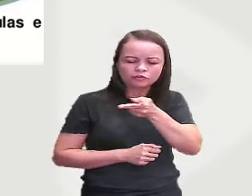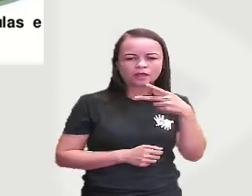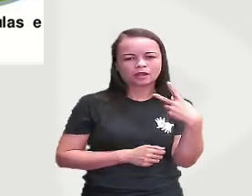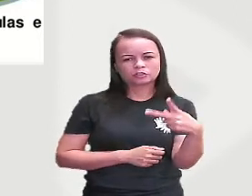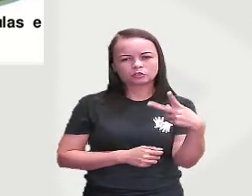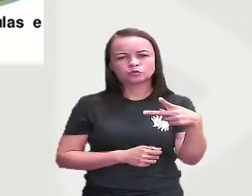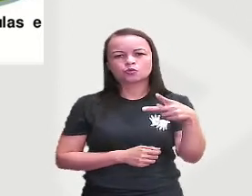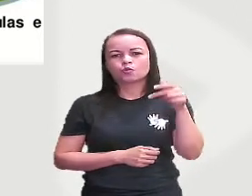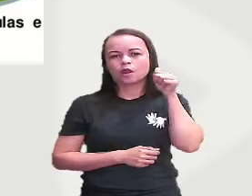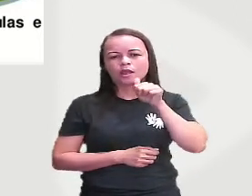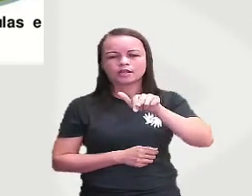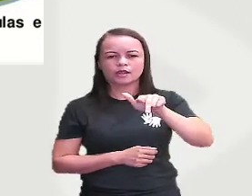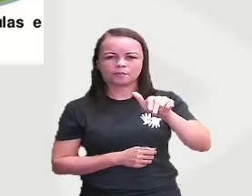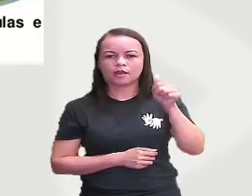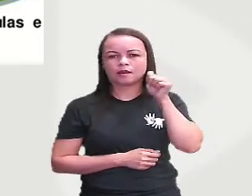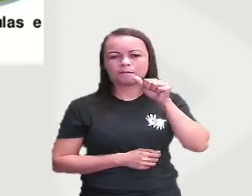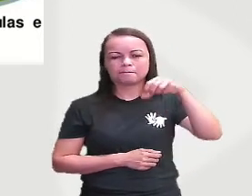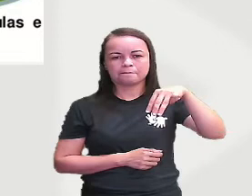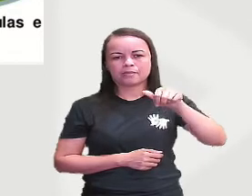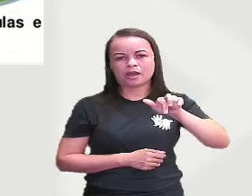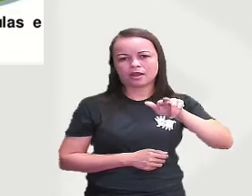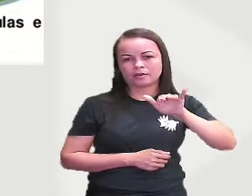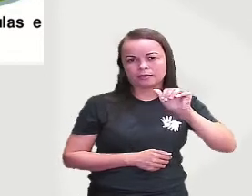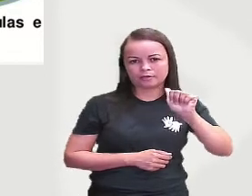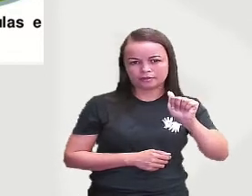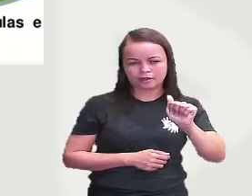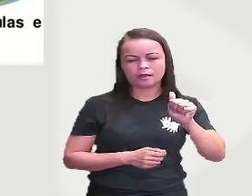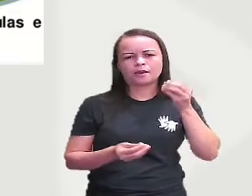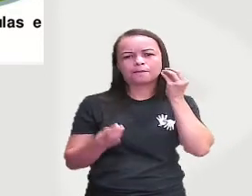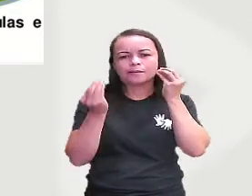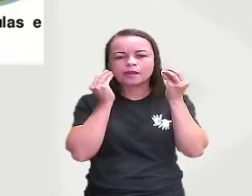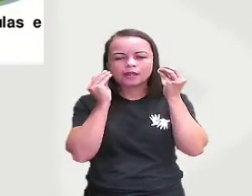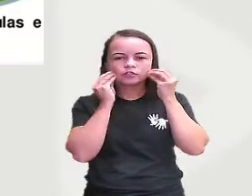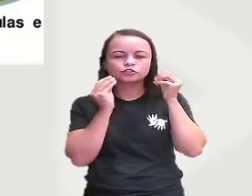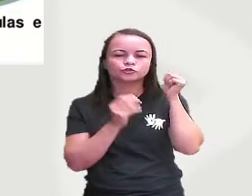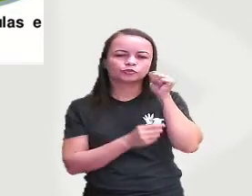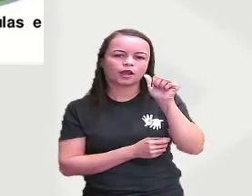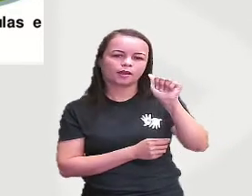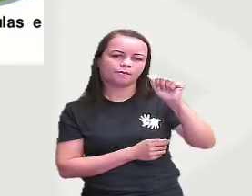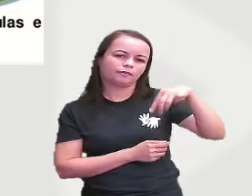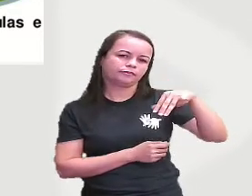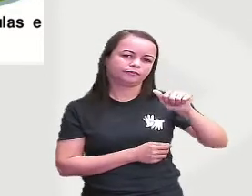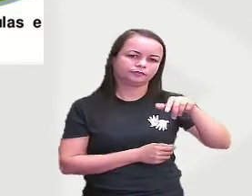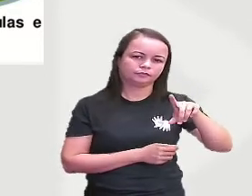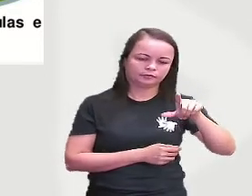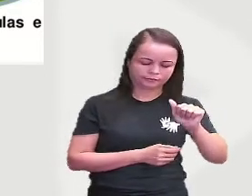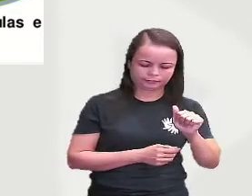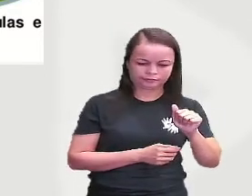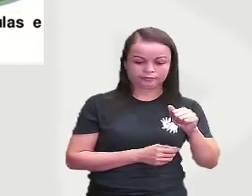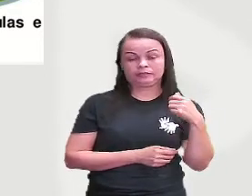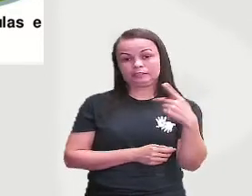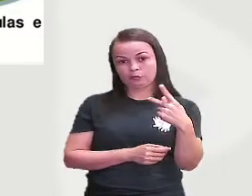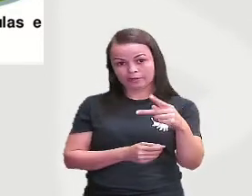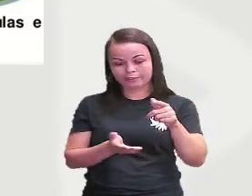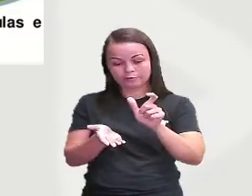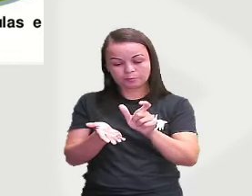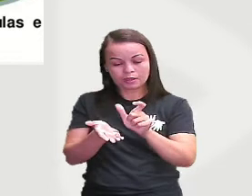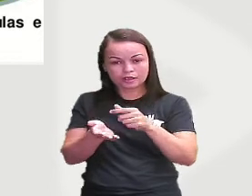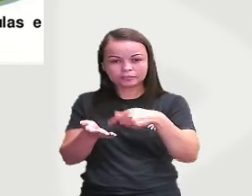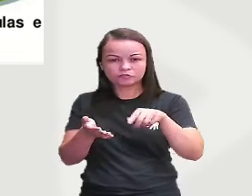Maria. Beijos, Amanda. Então esse bilhete foi usado letras maiúsculas e